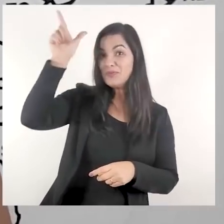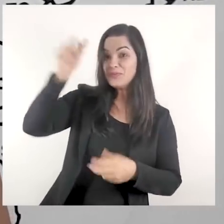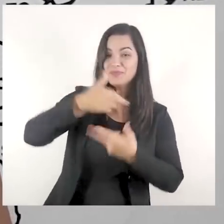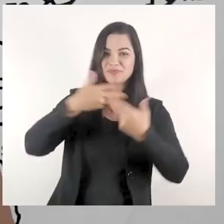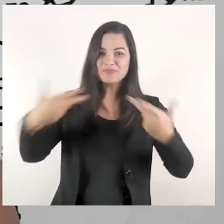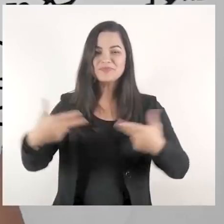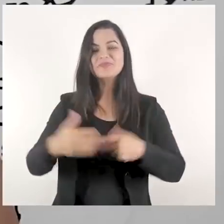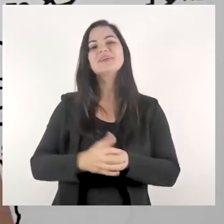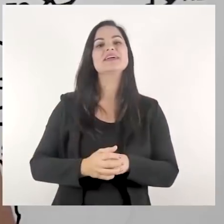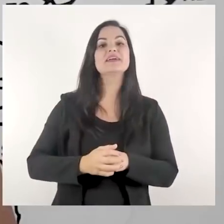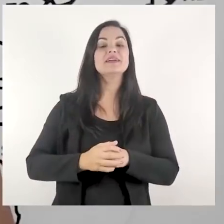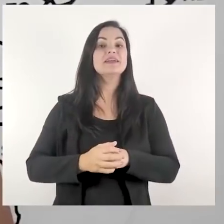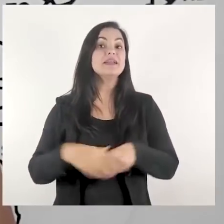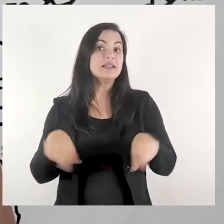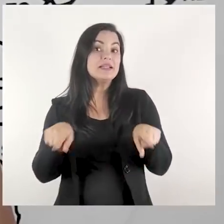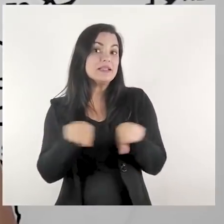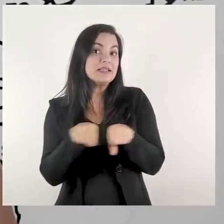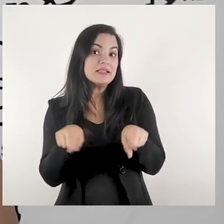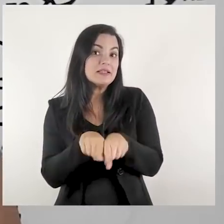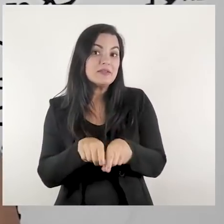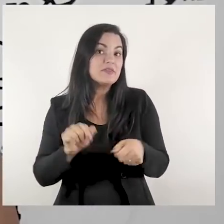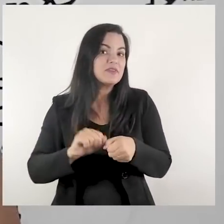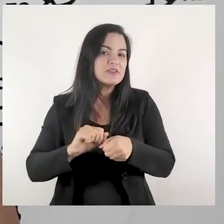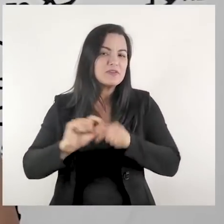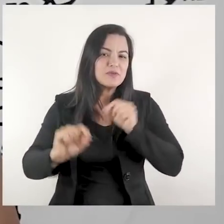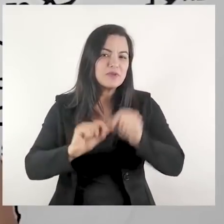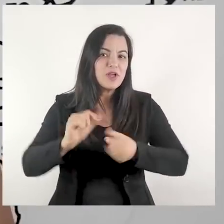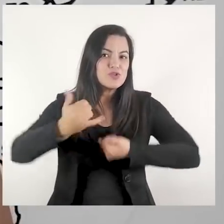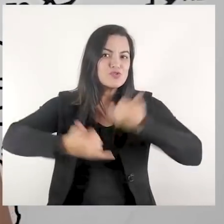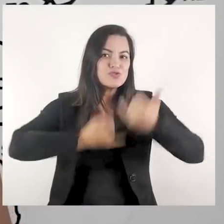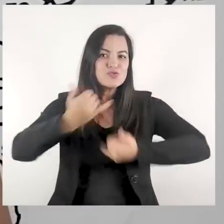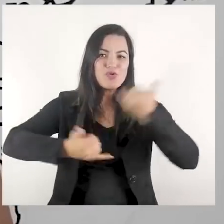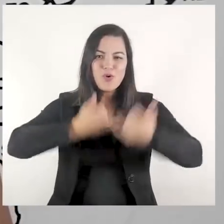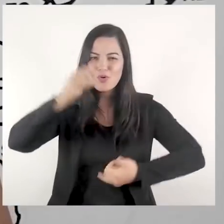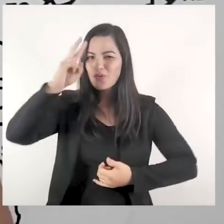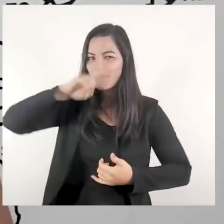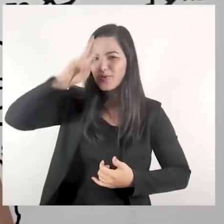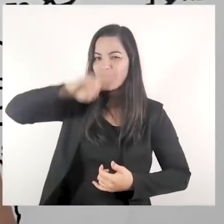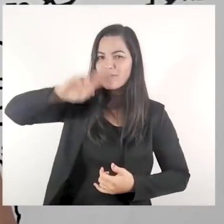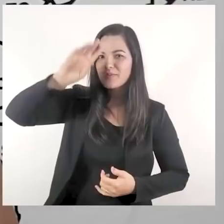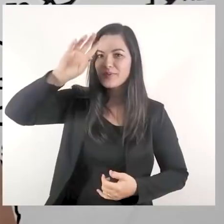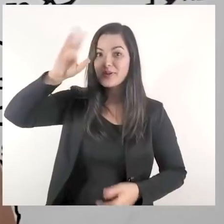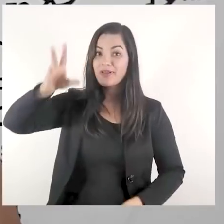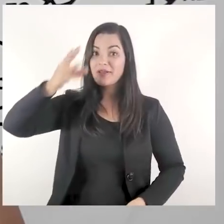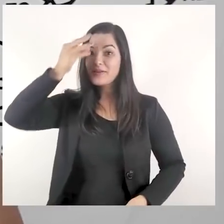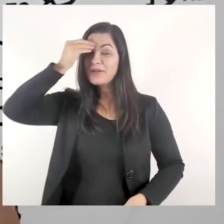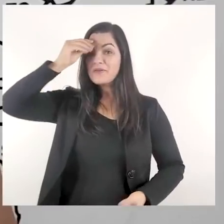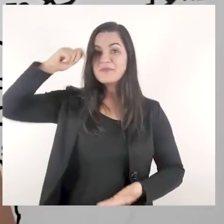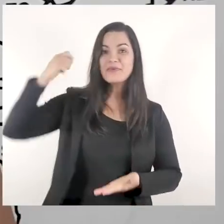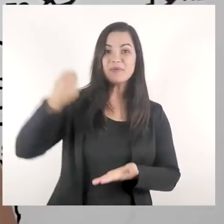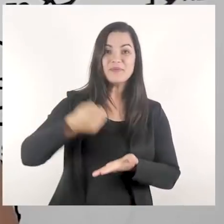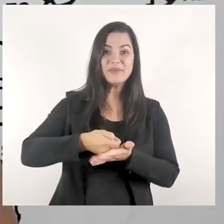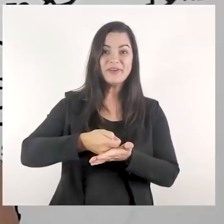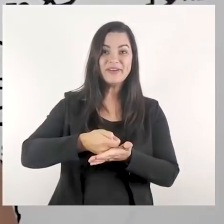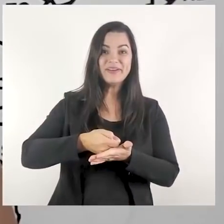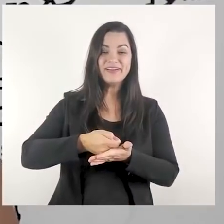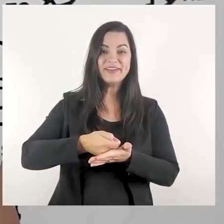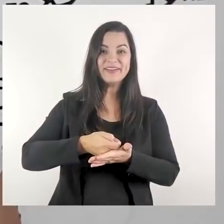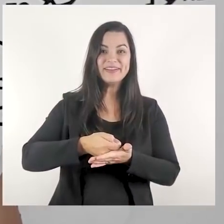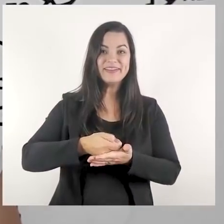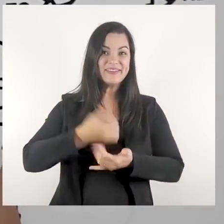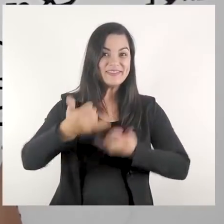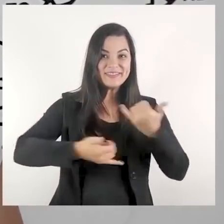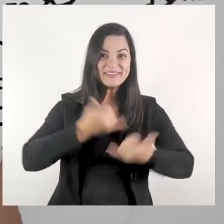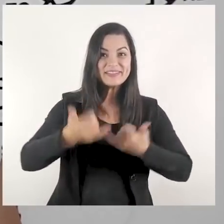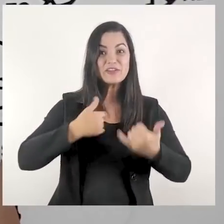com isso, vamos completar o jogo da memória que eu pedi para vocês confeccionarem